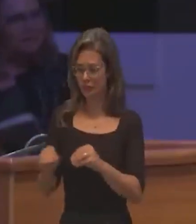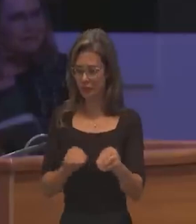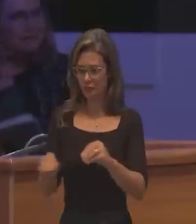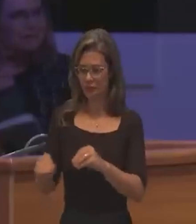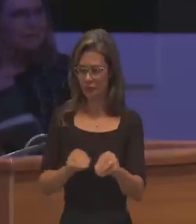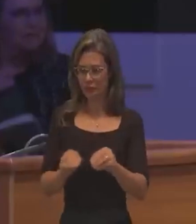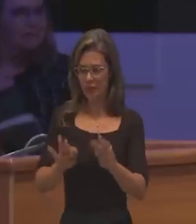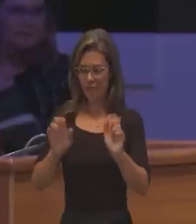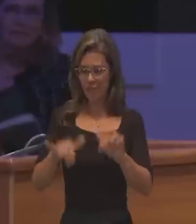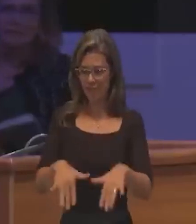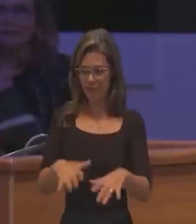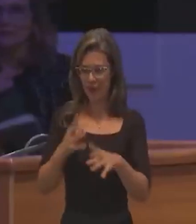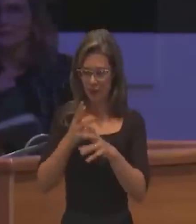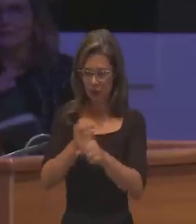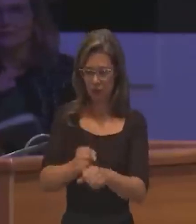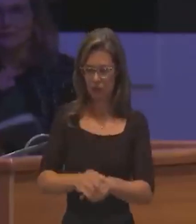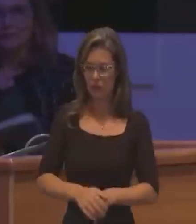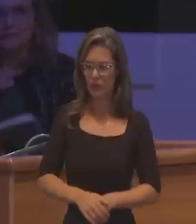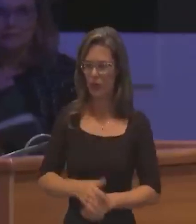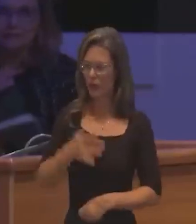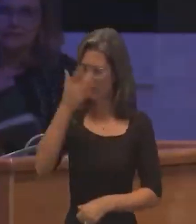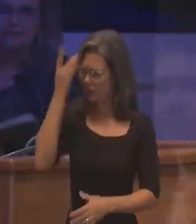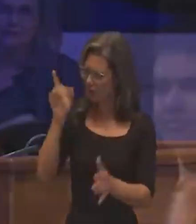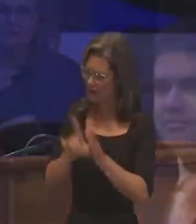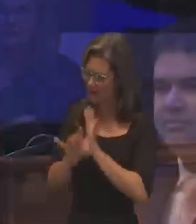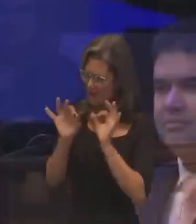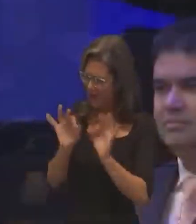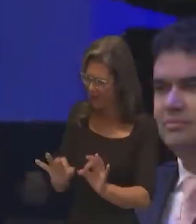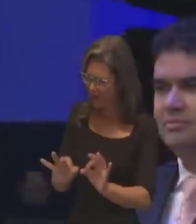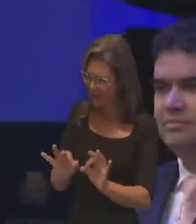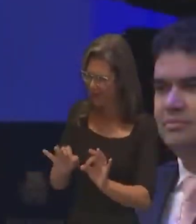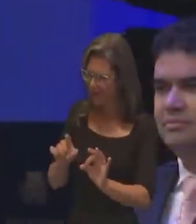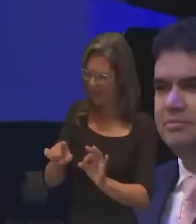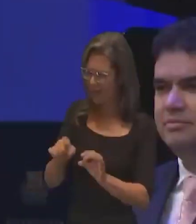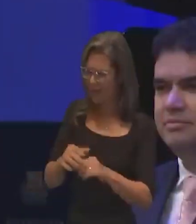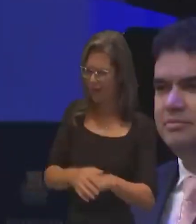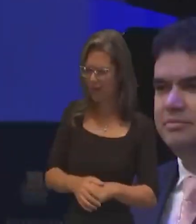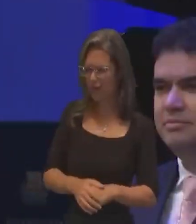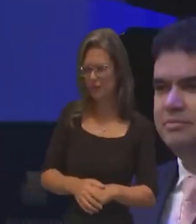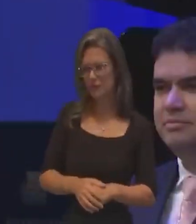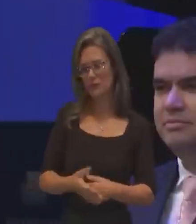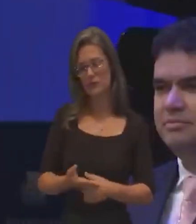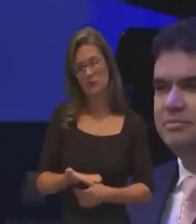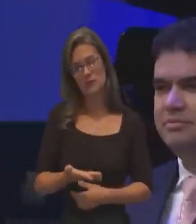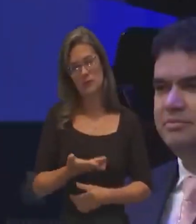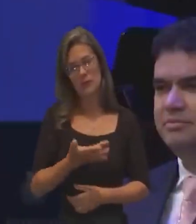E o rapaz humildemente respondeu: mas foi você que comprou.